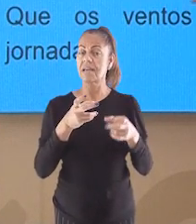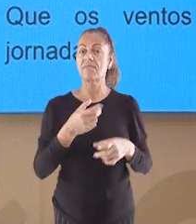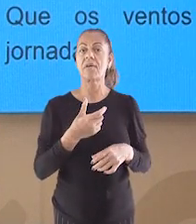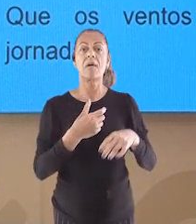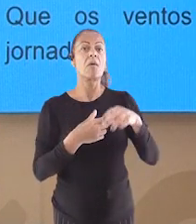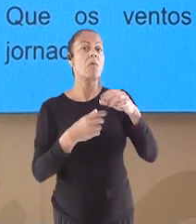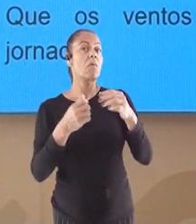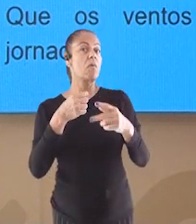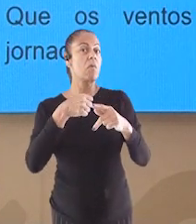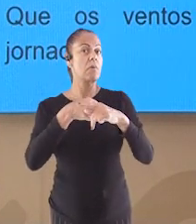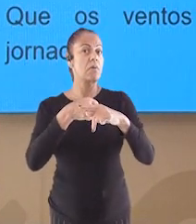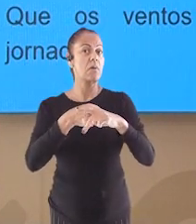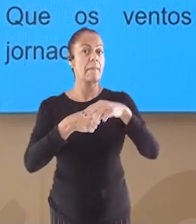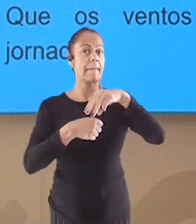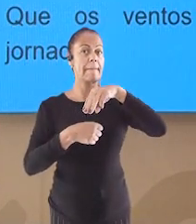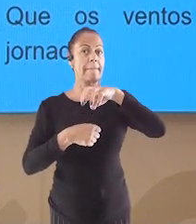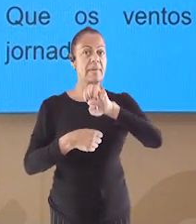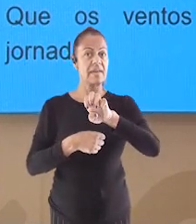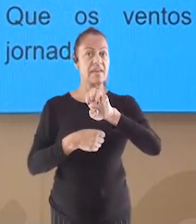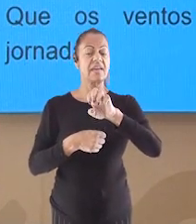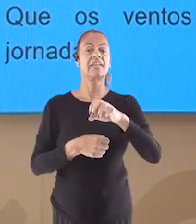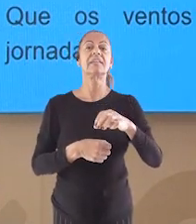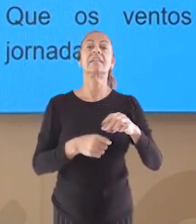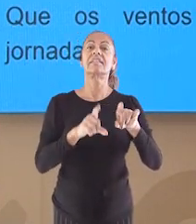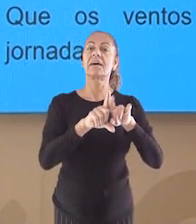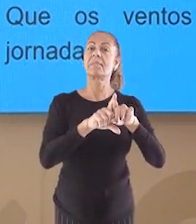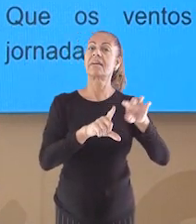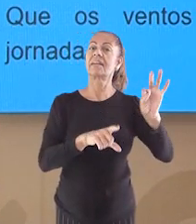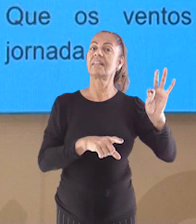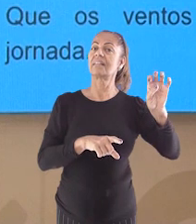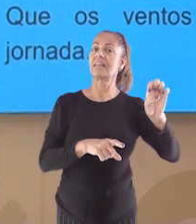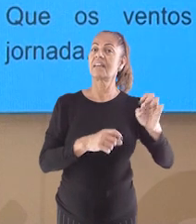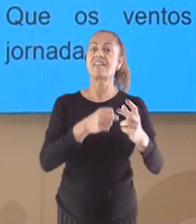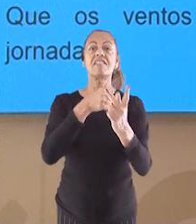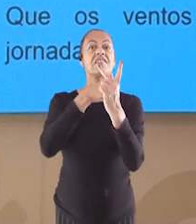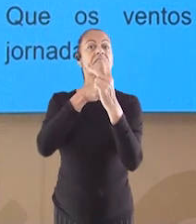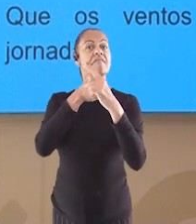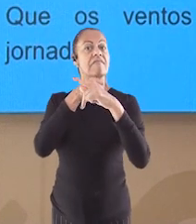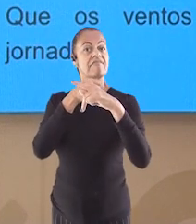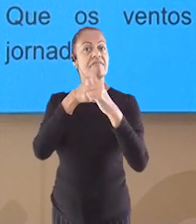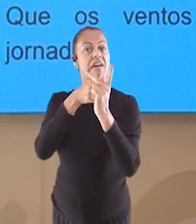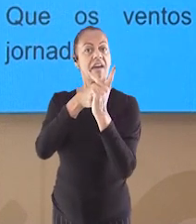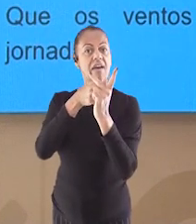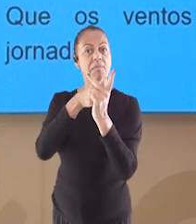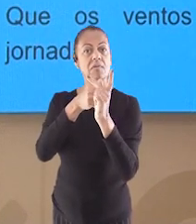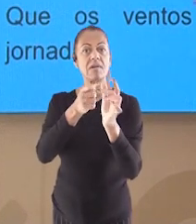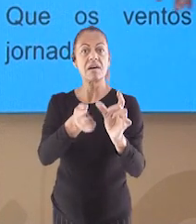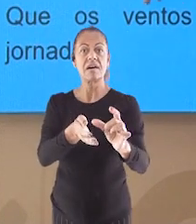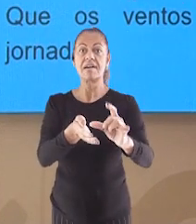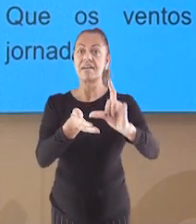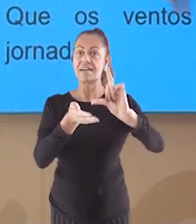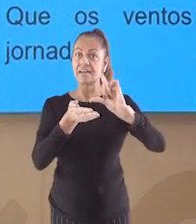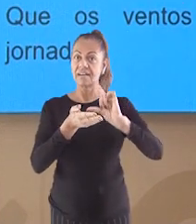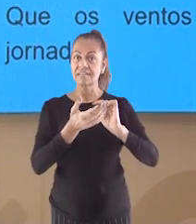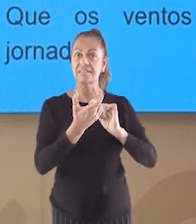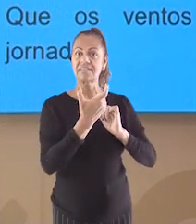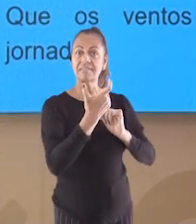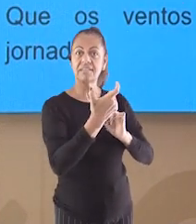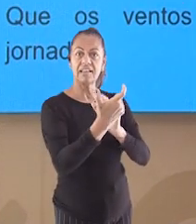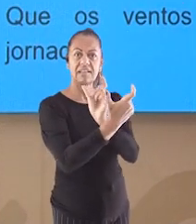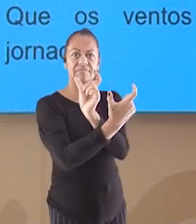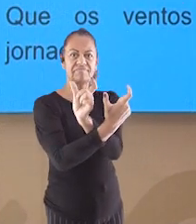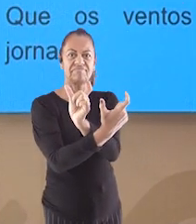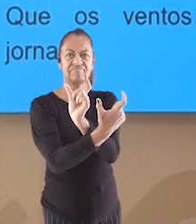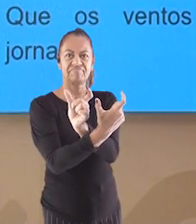dê forças. Que os ventos te guiem na jornada. Observem que os pronomes me e